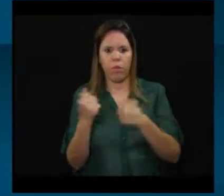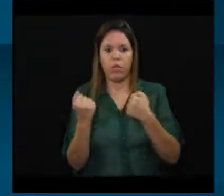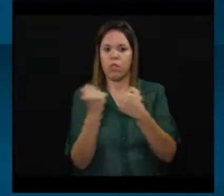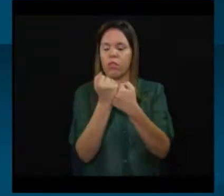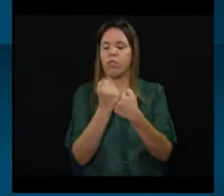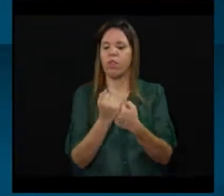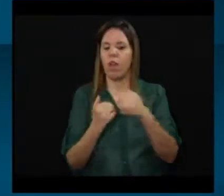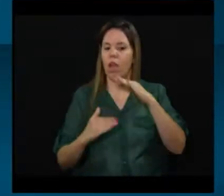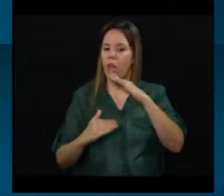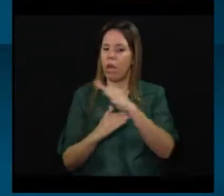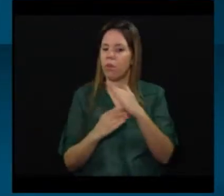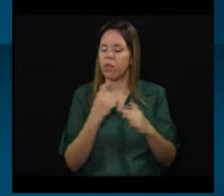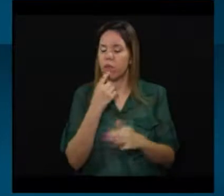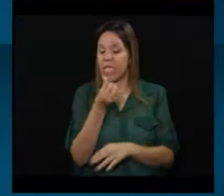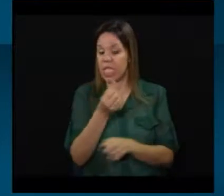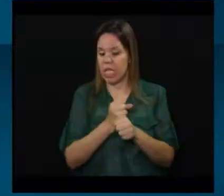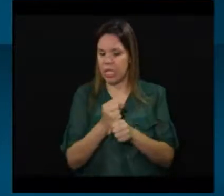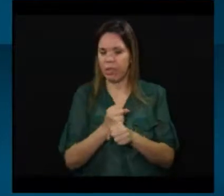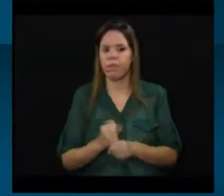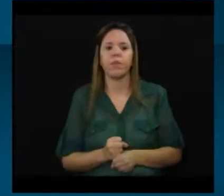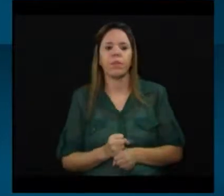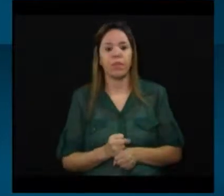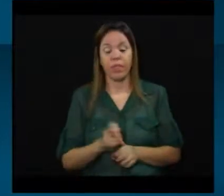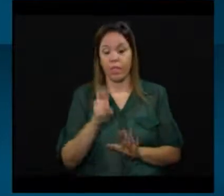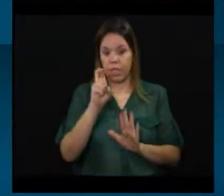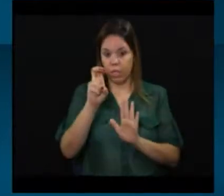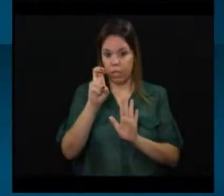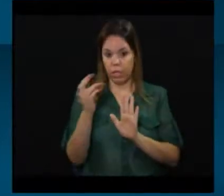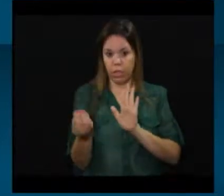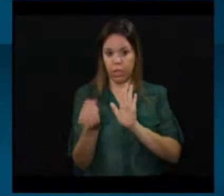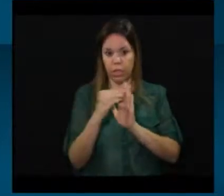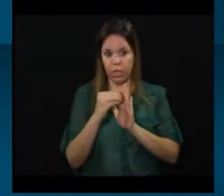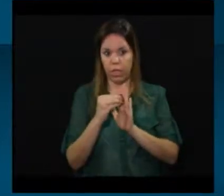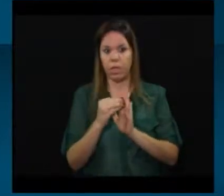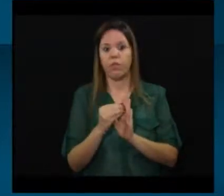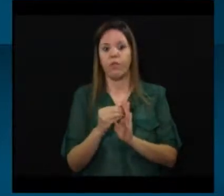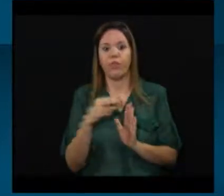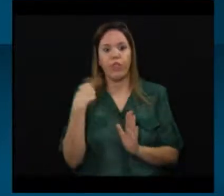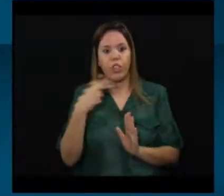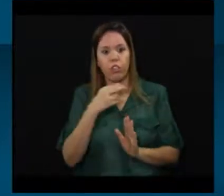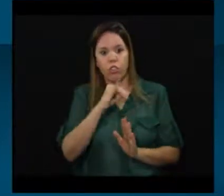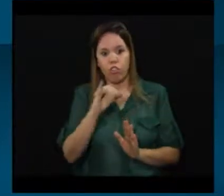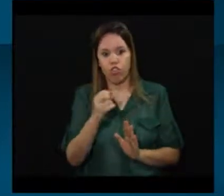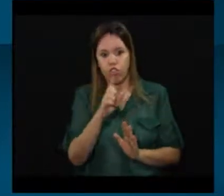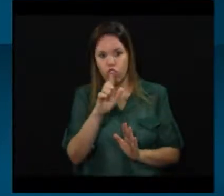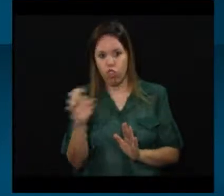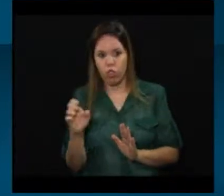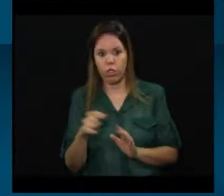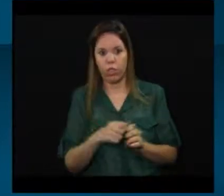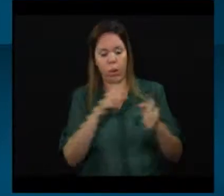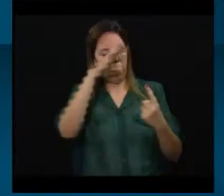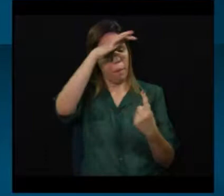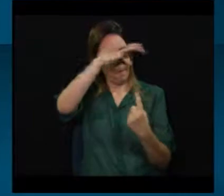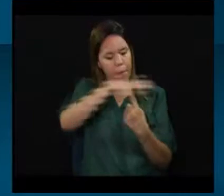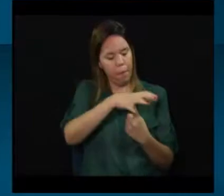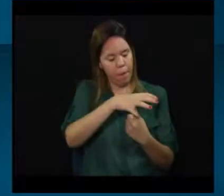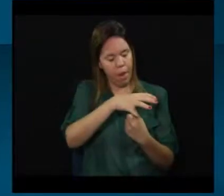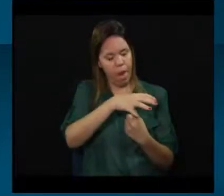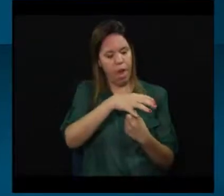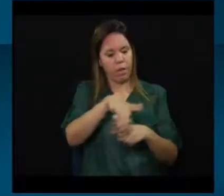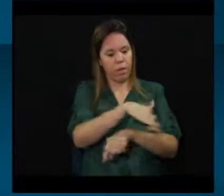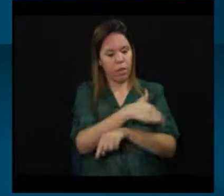O item 5 é o projeto de lei do vereador Jorge Schneider, que denomina como Praça Benedito Carlos Martins, uma